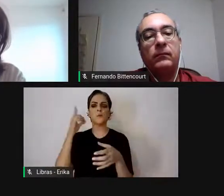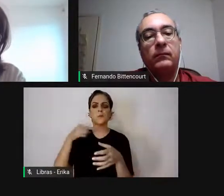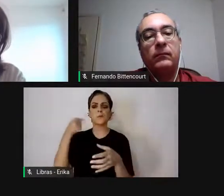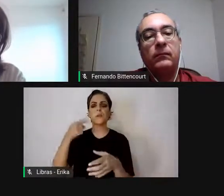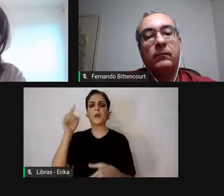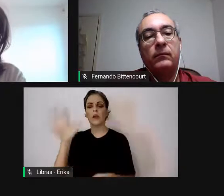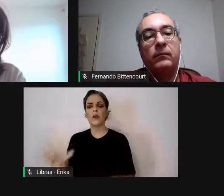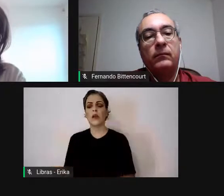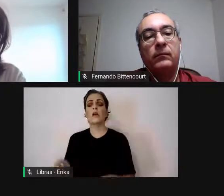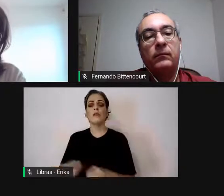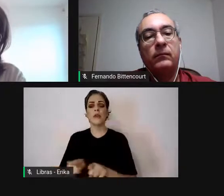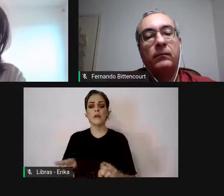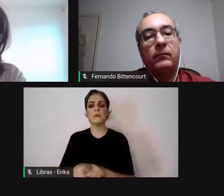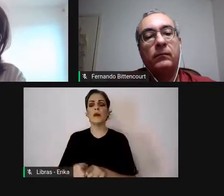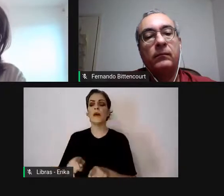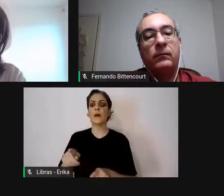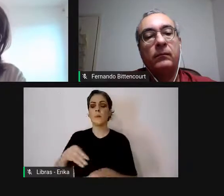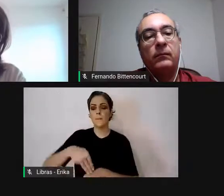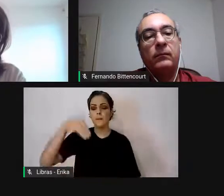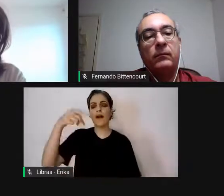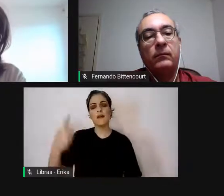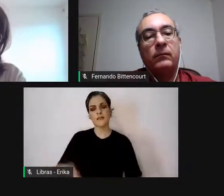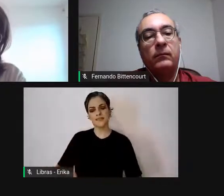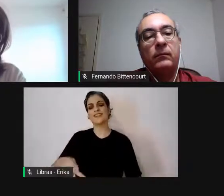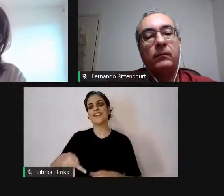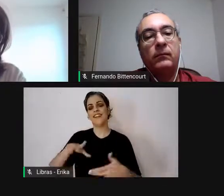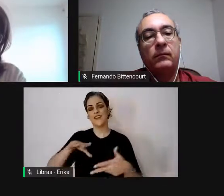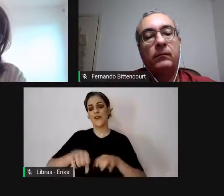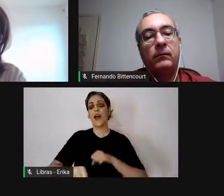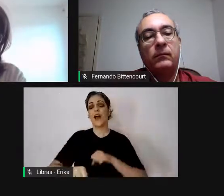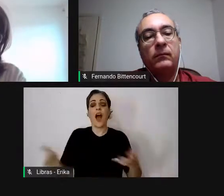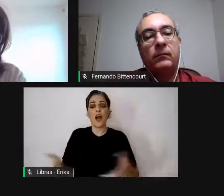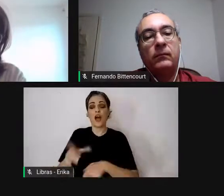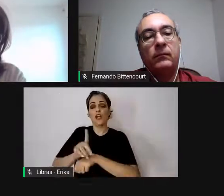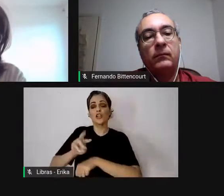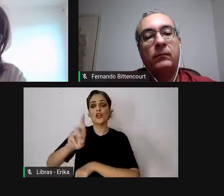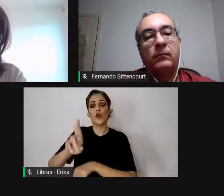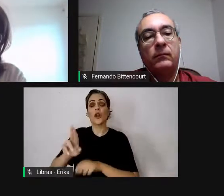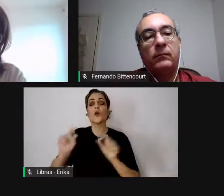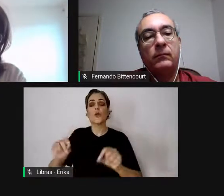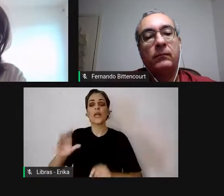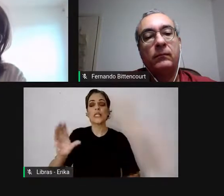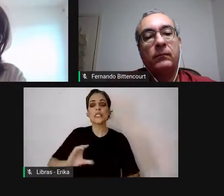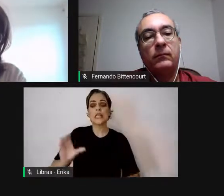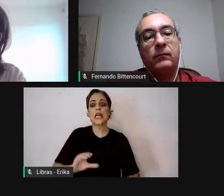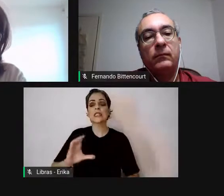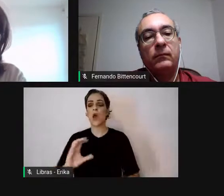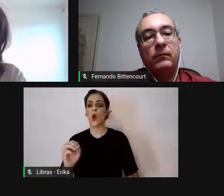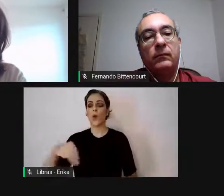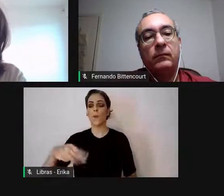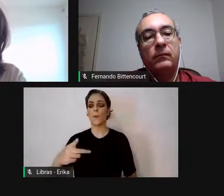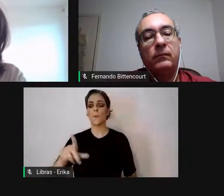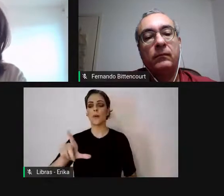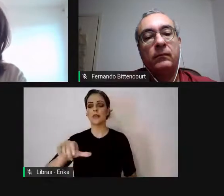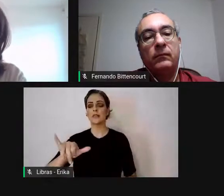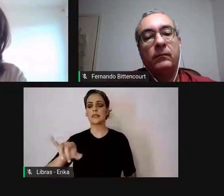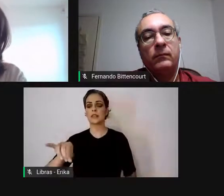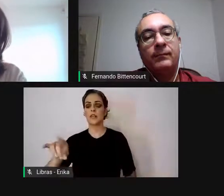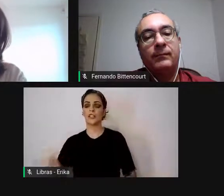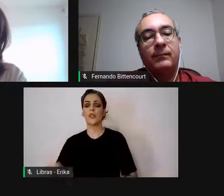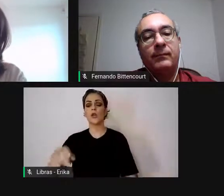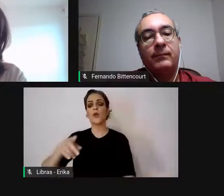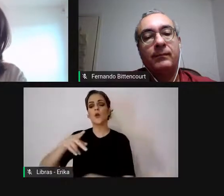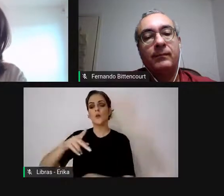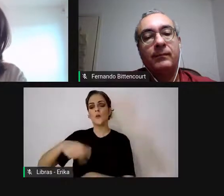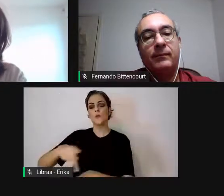trilhando o doutorado dele em Ciências da Complexidade na Universidade de Lisboa. Obrigado também por ter